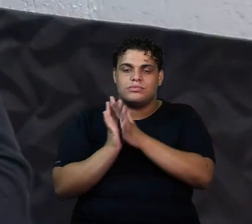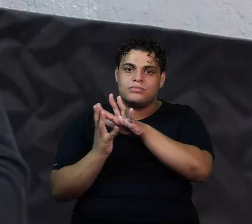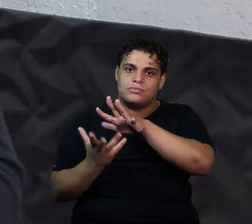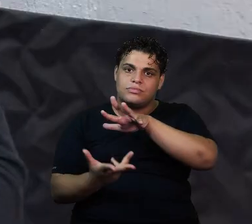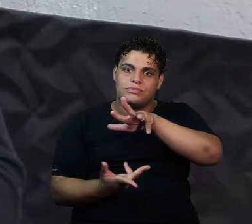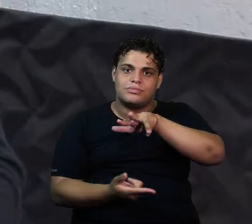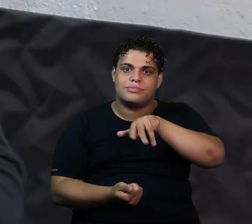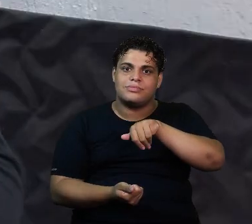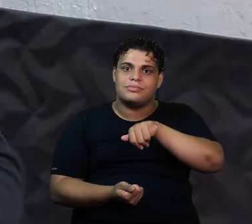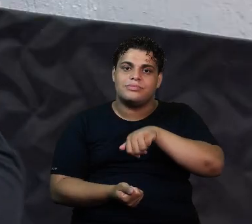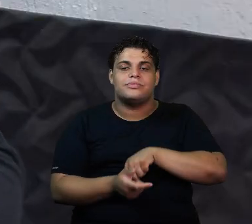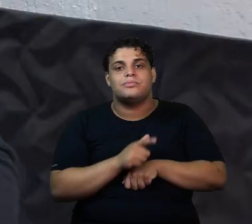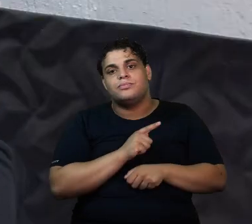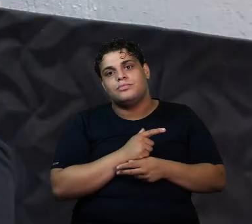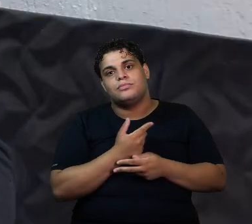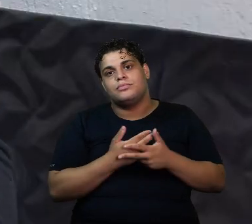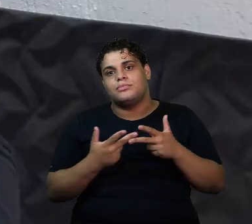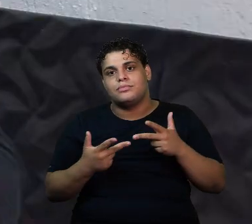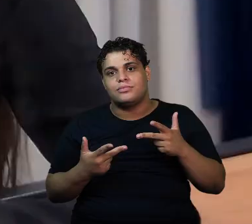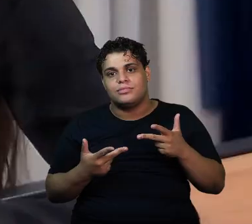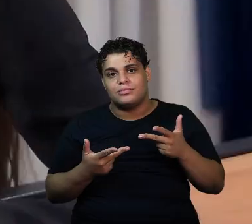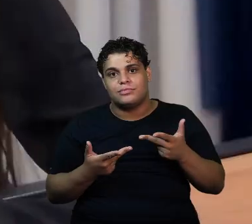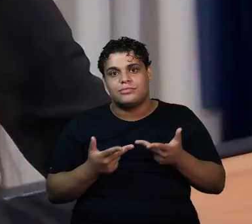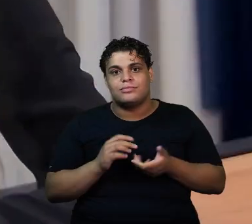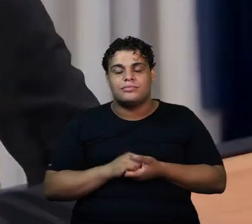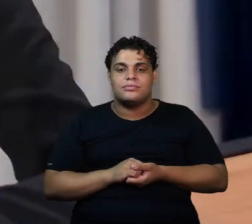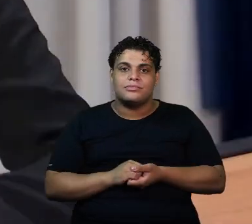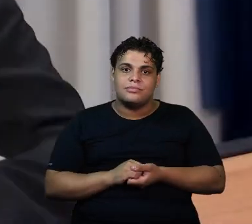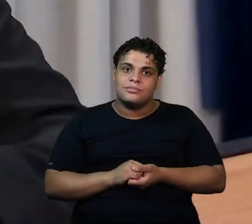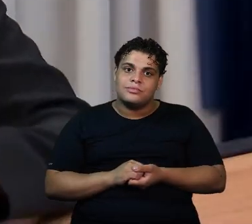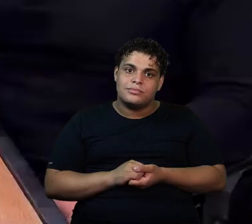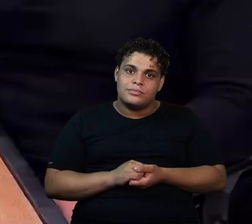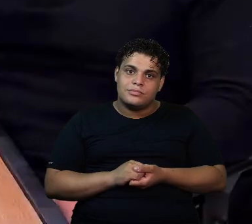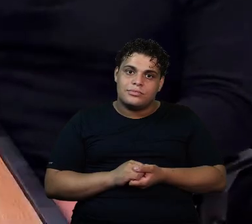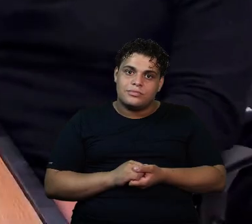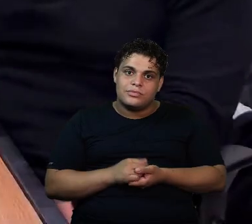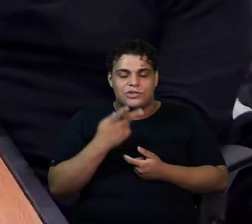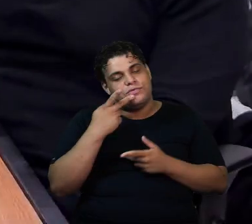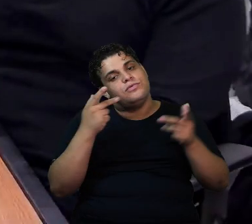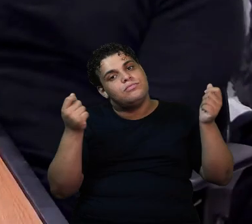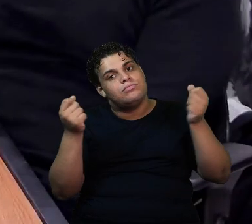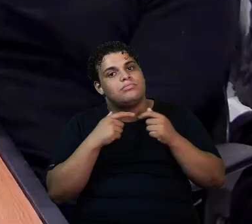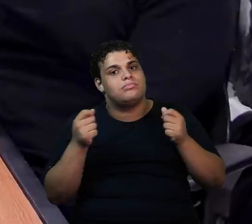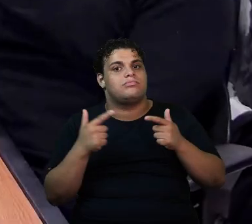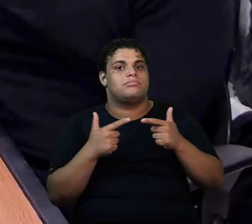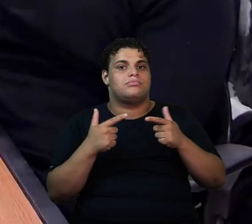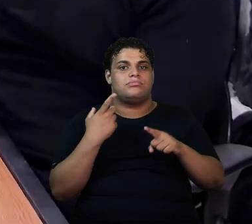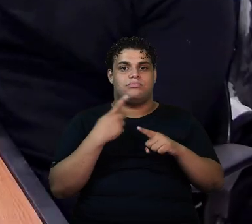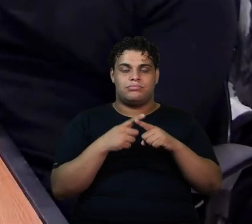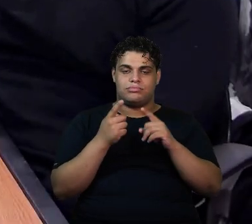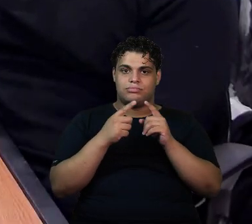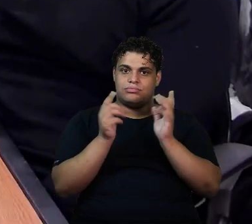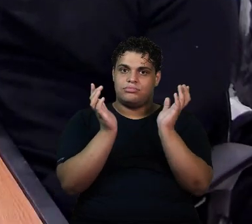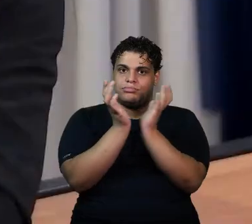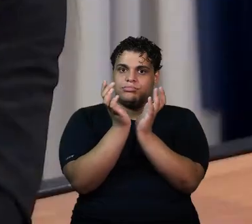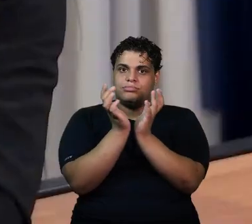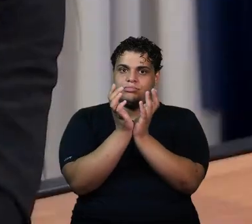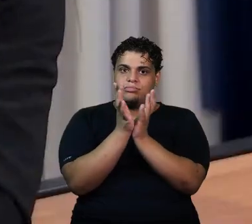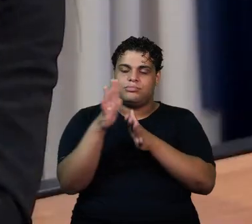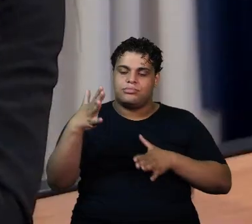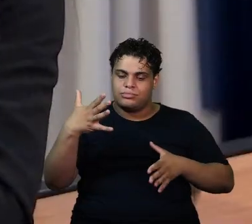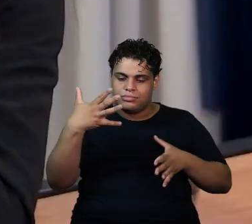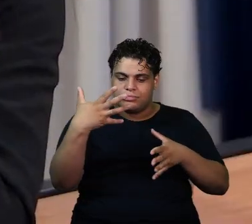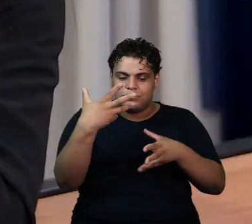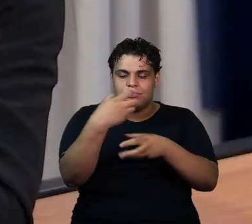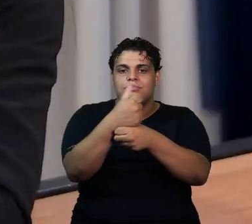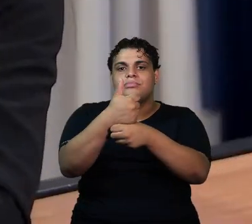Tem diversos... Real. Exatamente. Essa é uma coisa que acontece. Né? Porque ali no reino, quando a gangue plástico invade o Reino de Azulha,